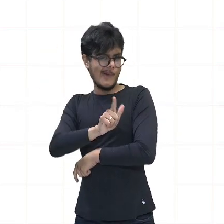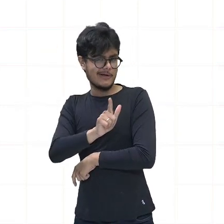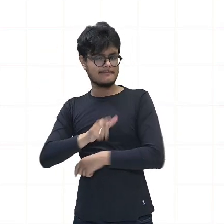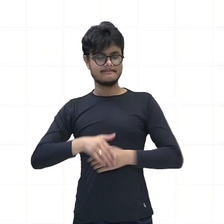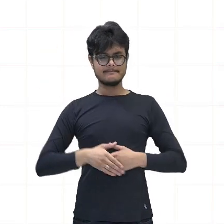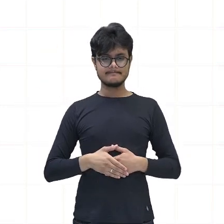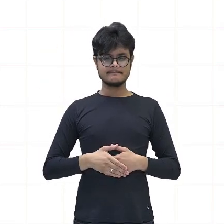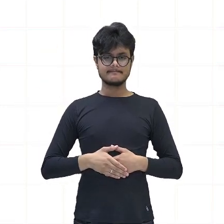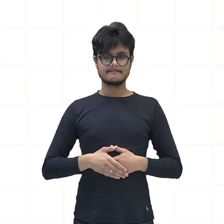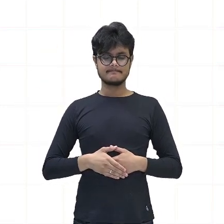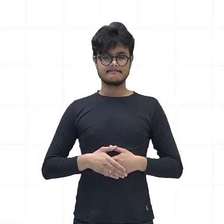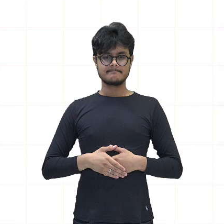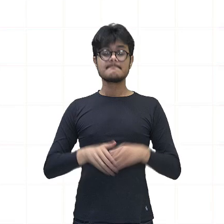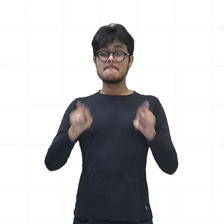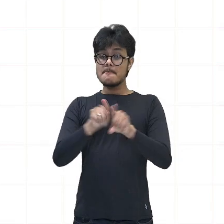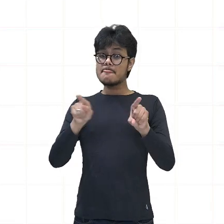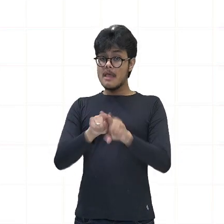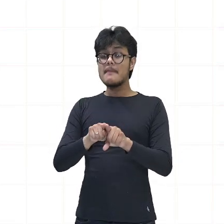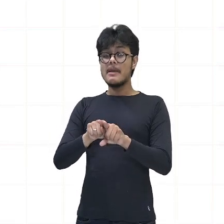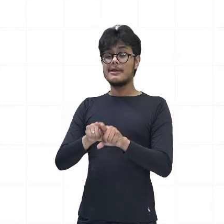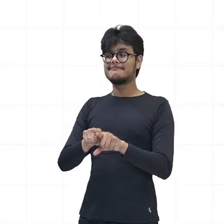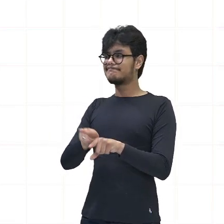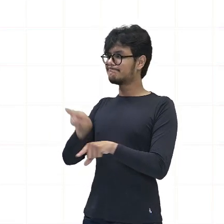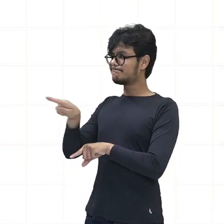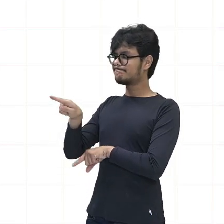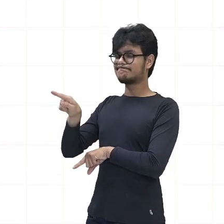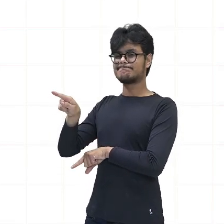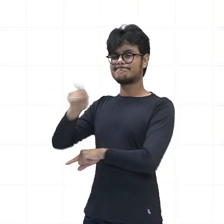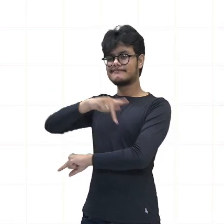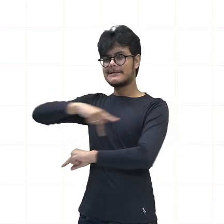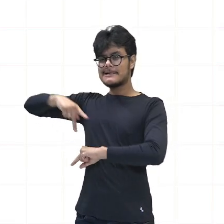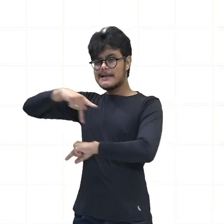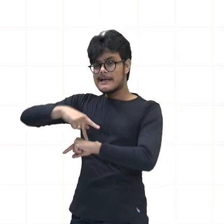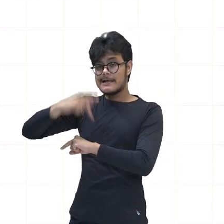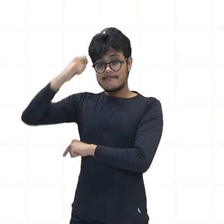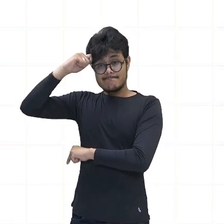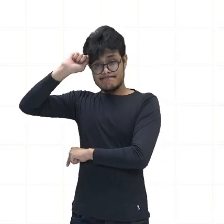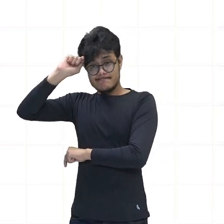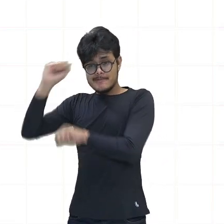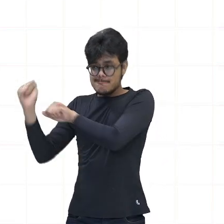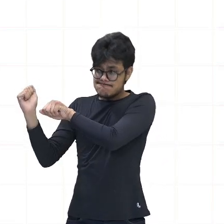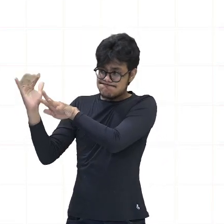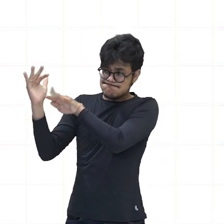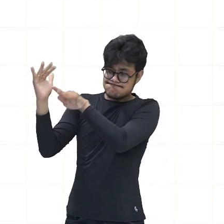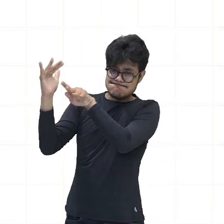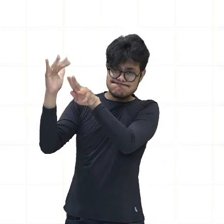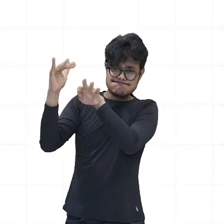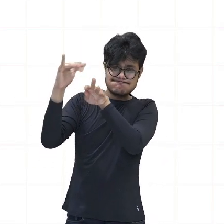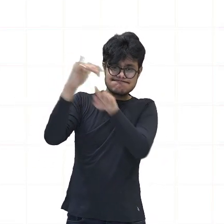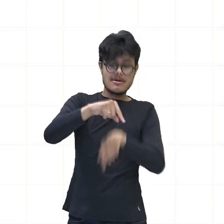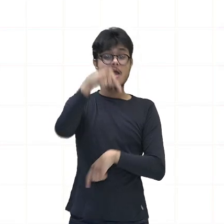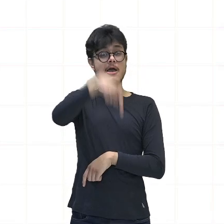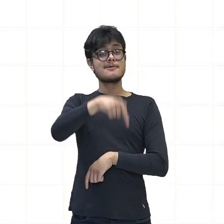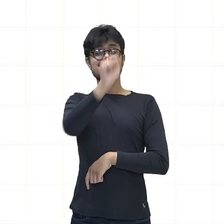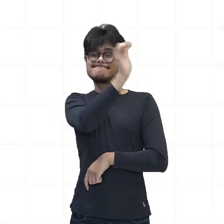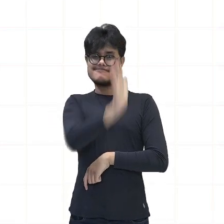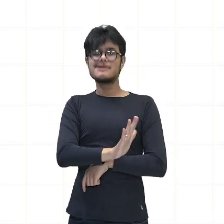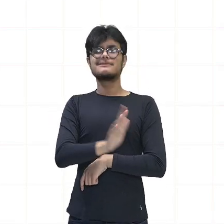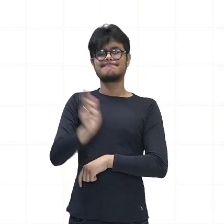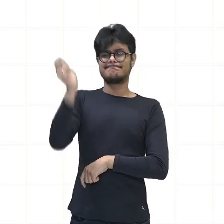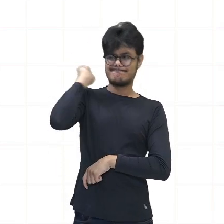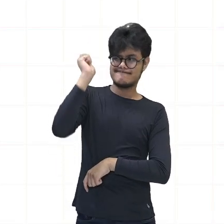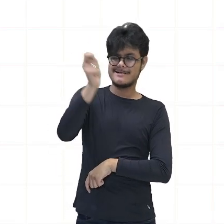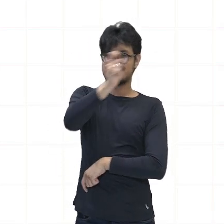também, assim, receber os escravizados que vinham da África no período lá da escravidão no nosso país e